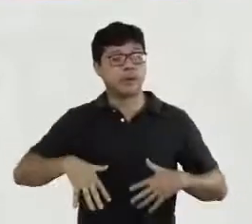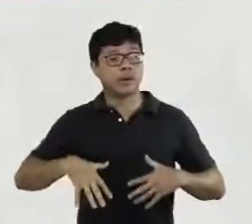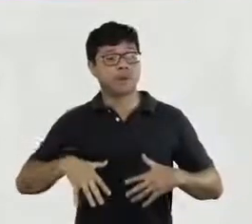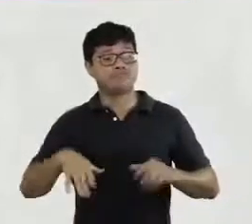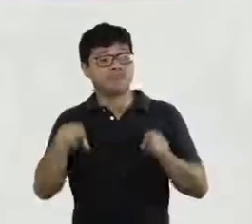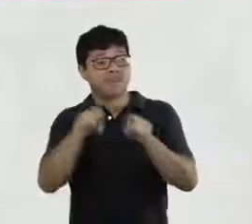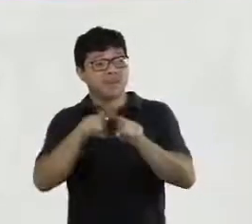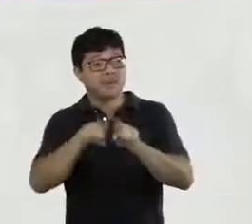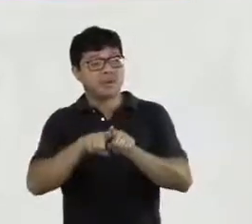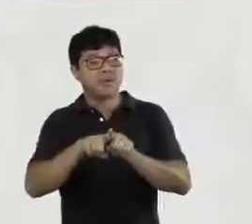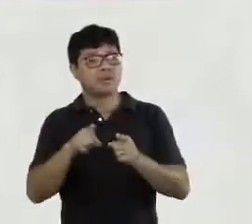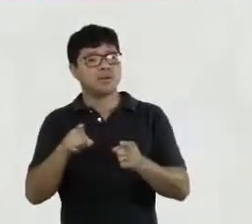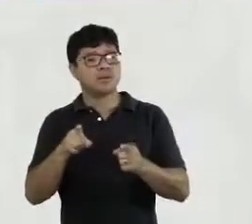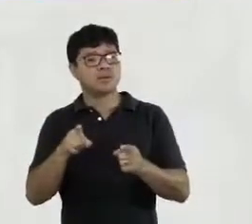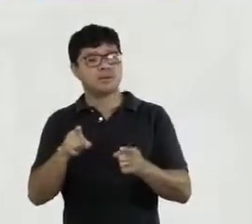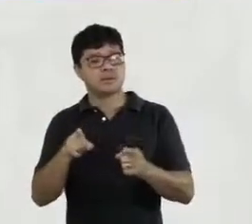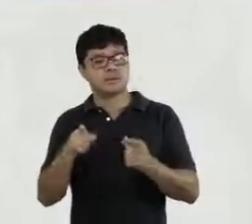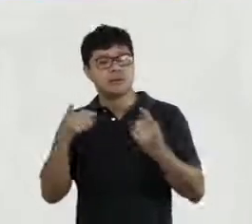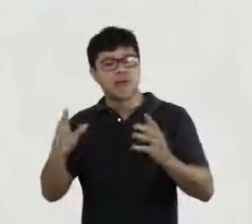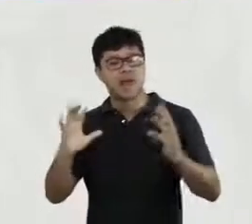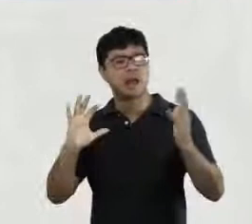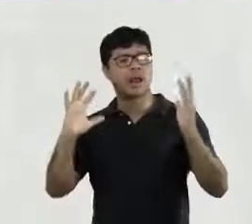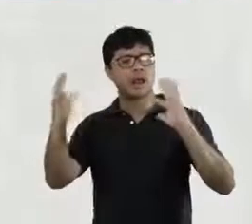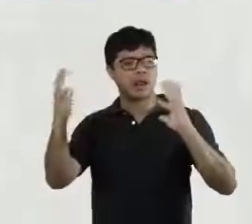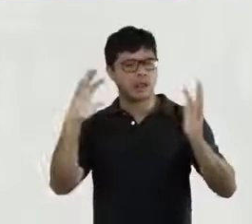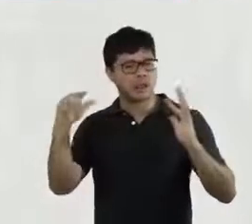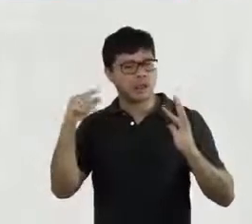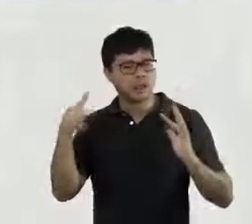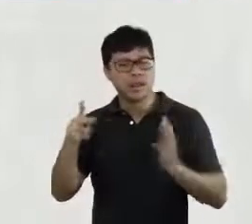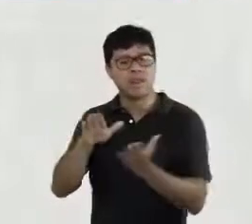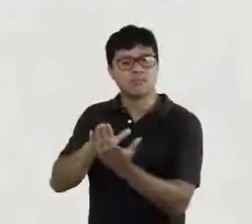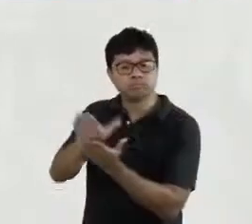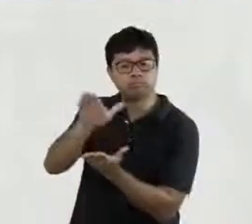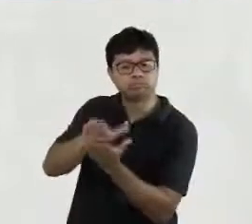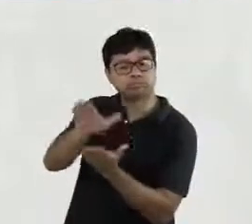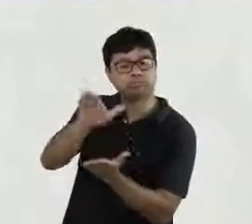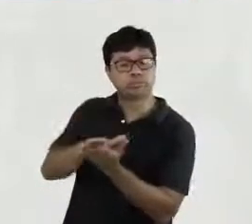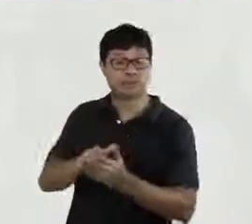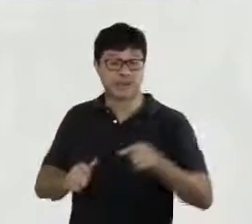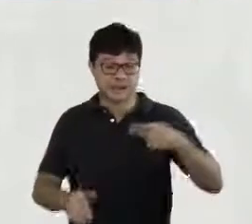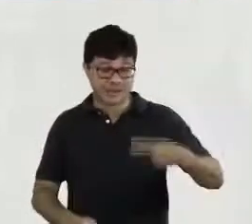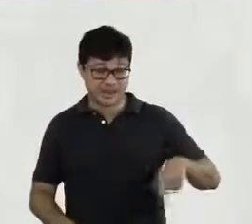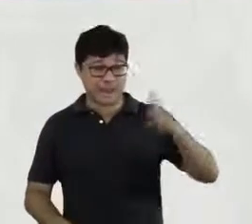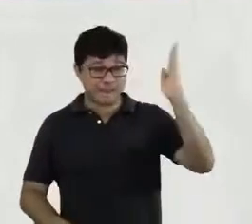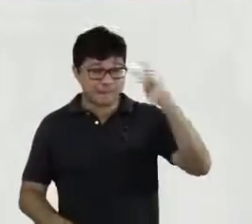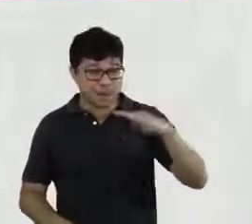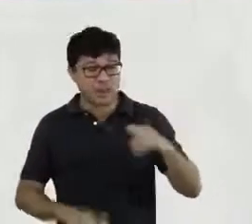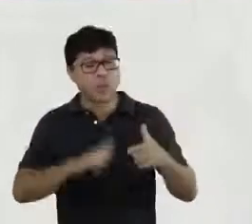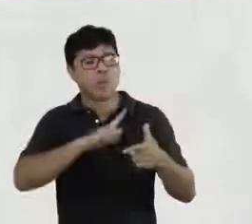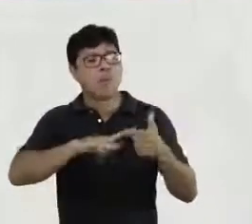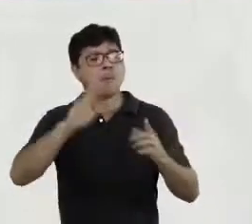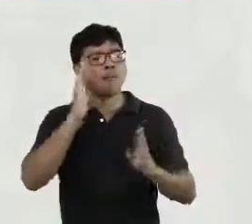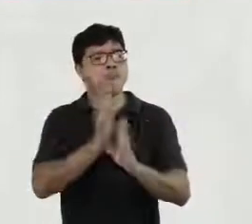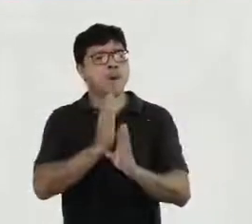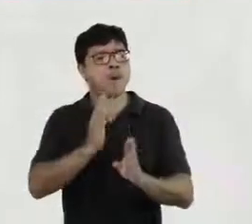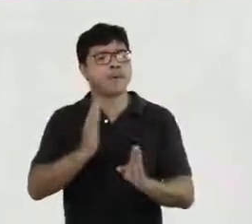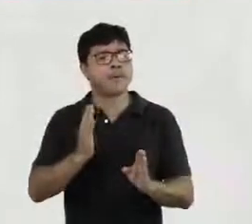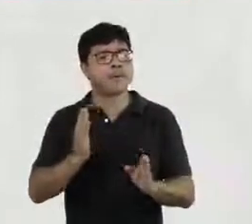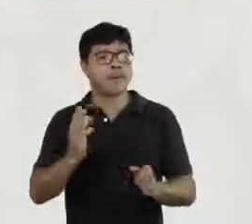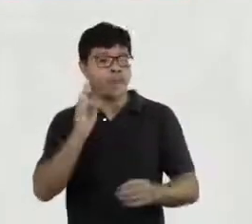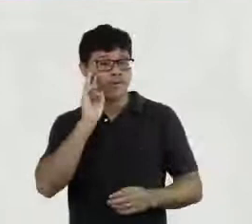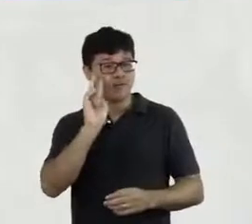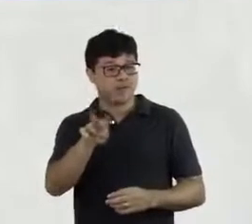também mais condições de publicação. No Brasil, esse problema também, vamos